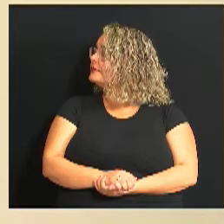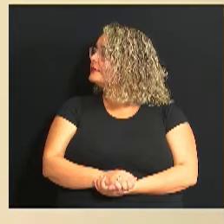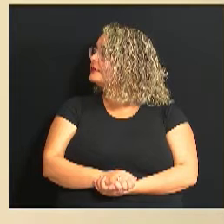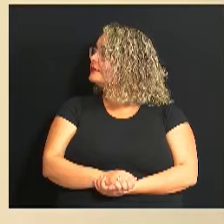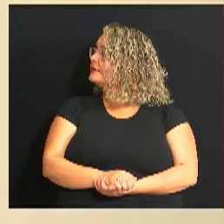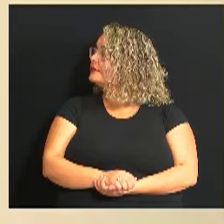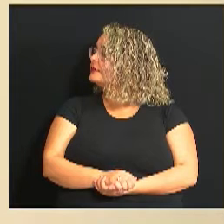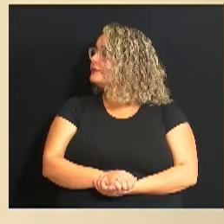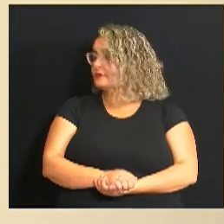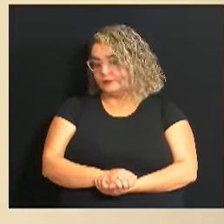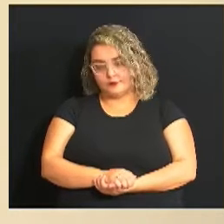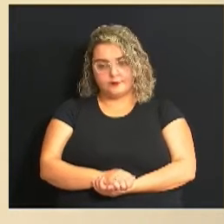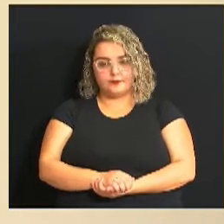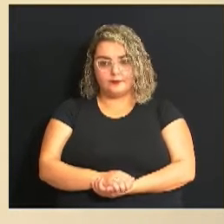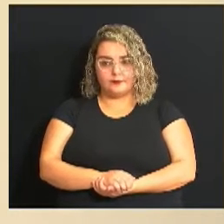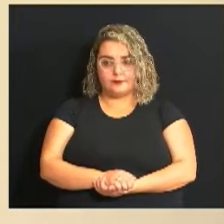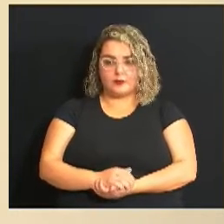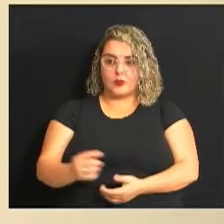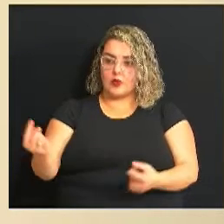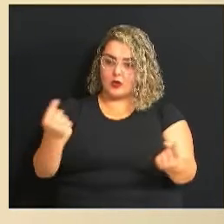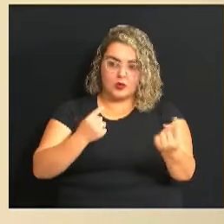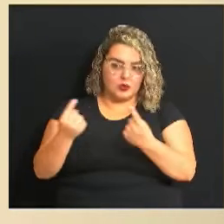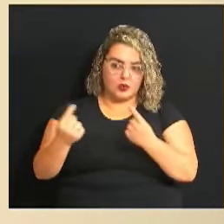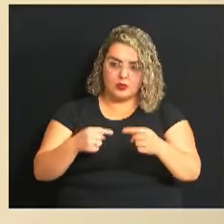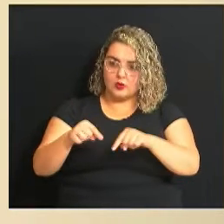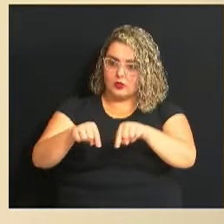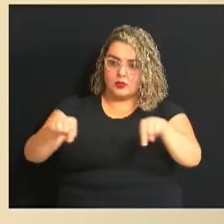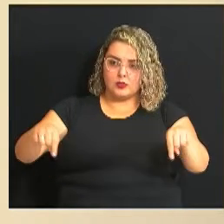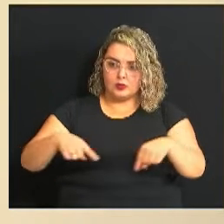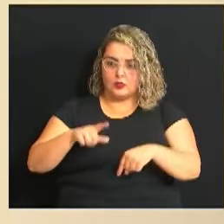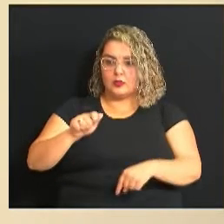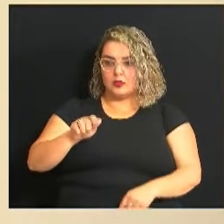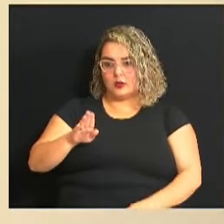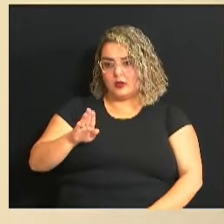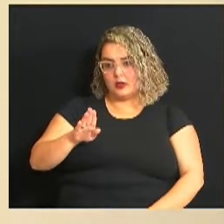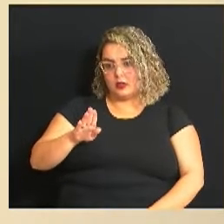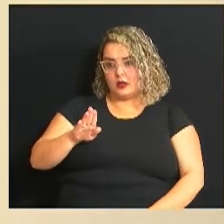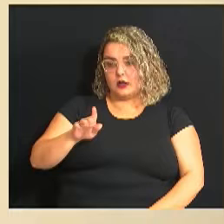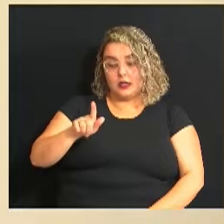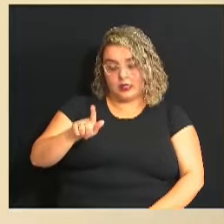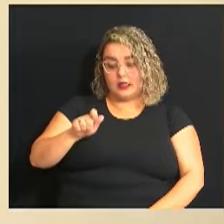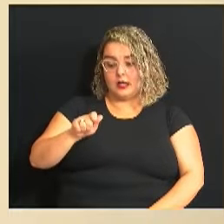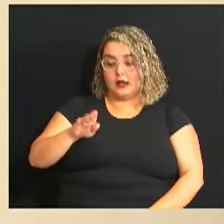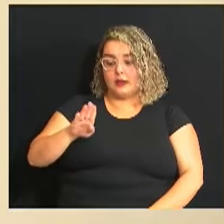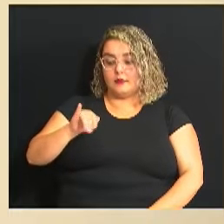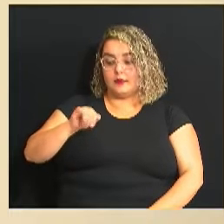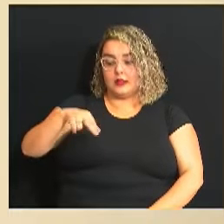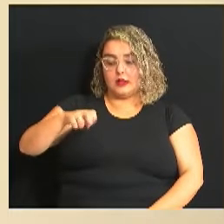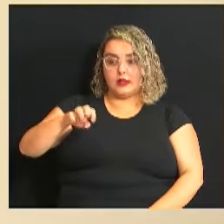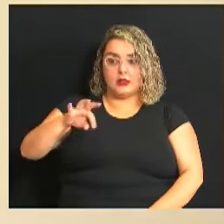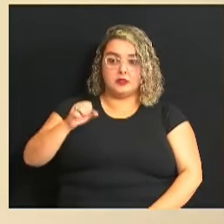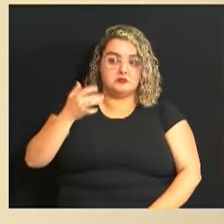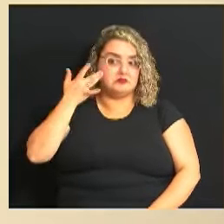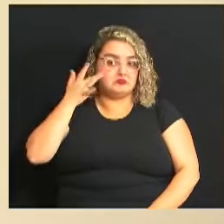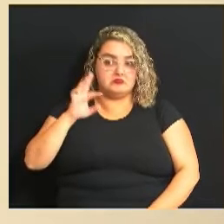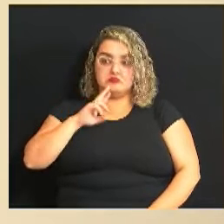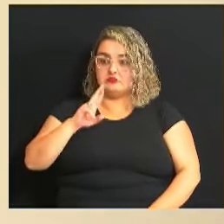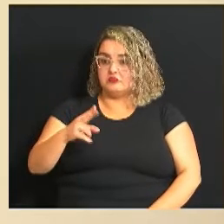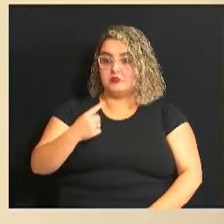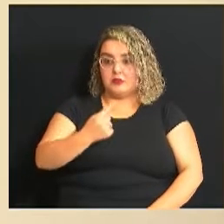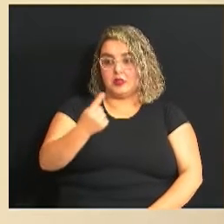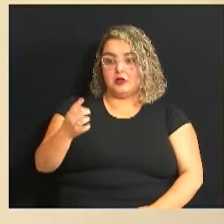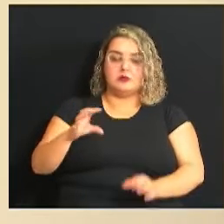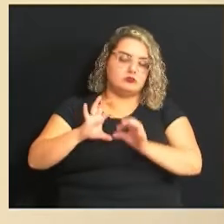E essa foi mais uma demanda que chegou ao nosso gabinete, eu não sabia a resposta. Talvez cada um é livre